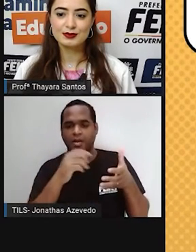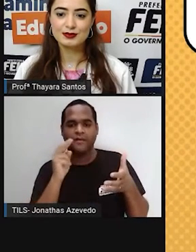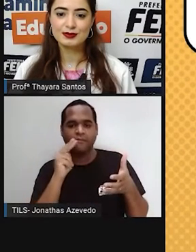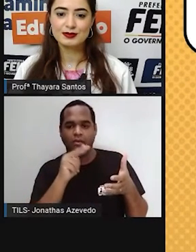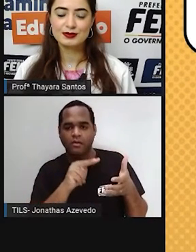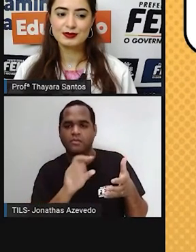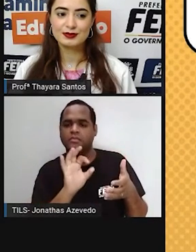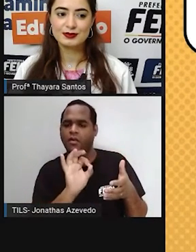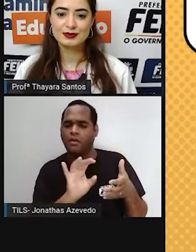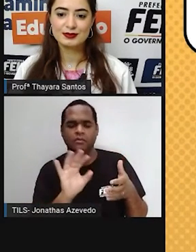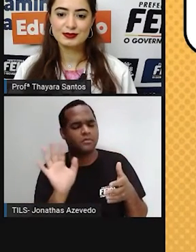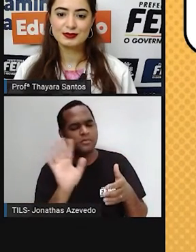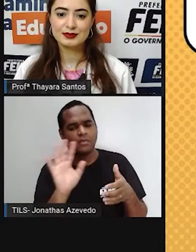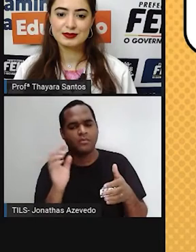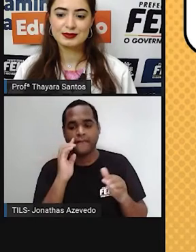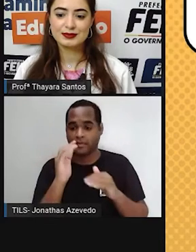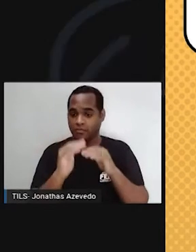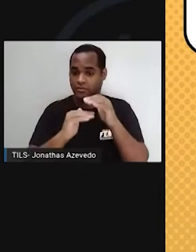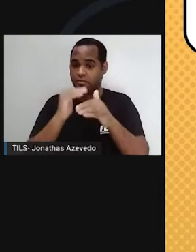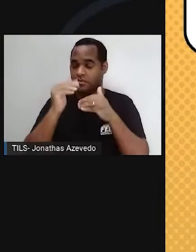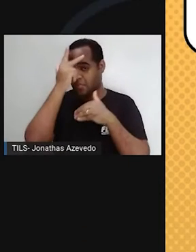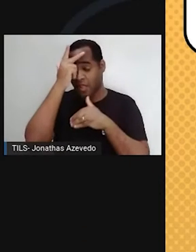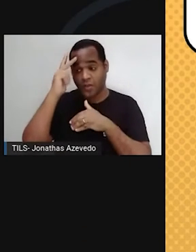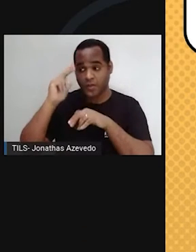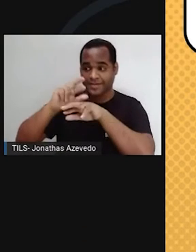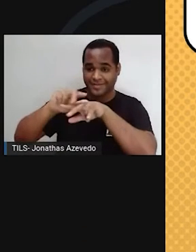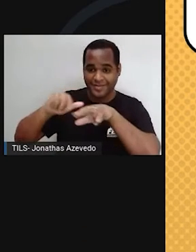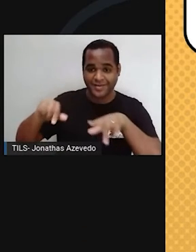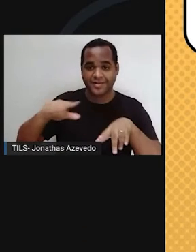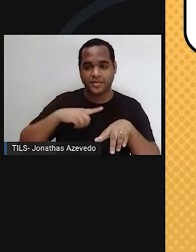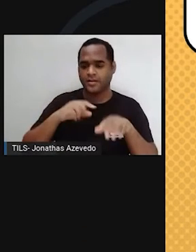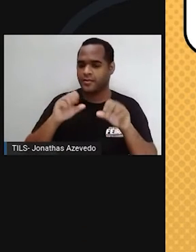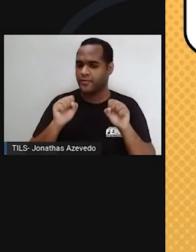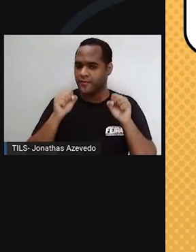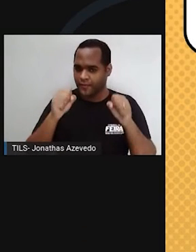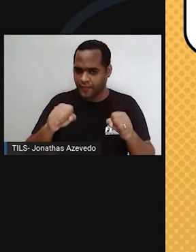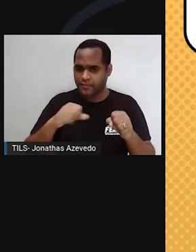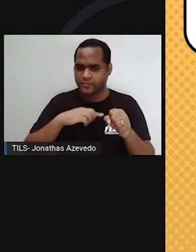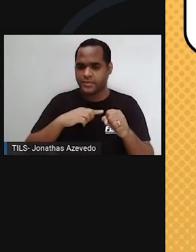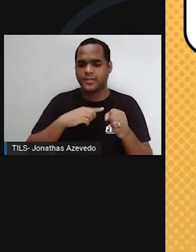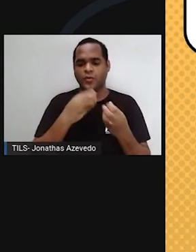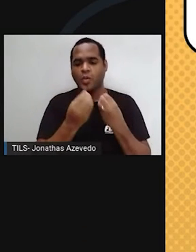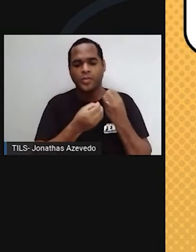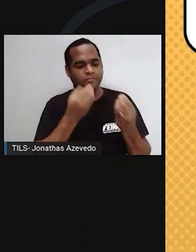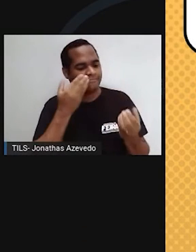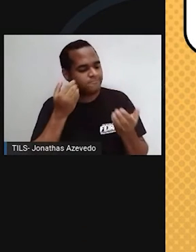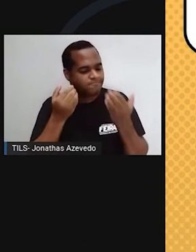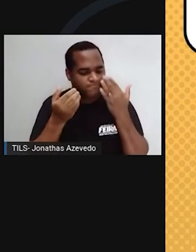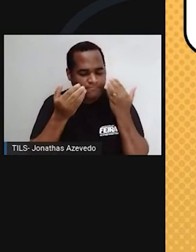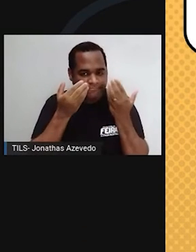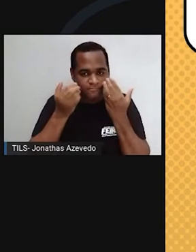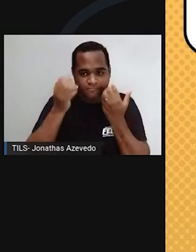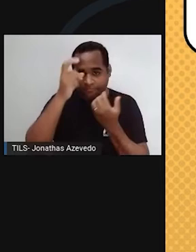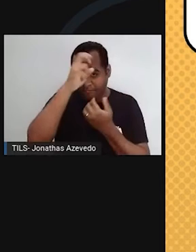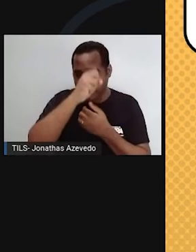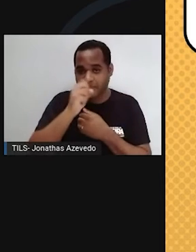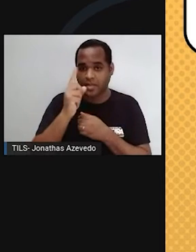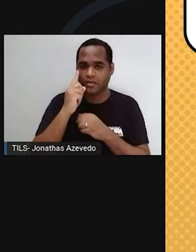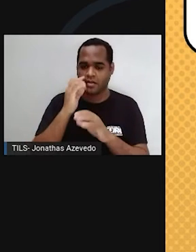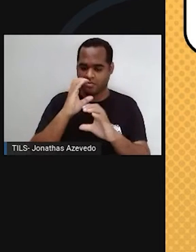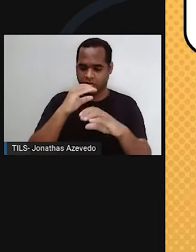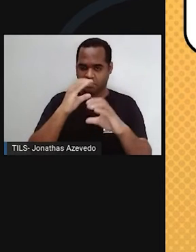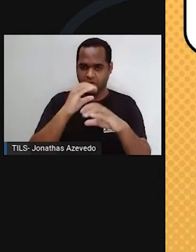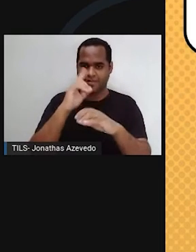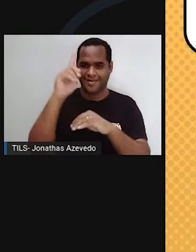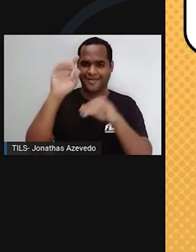objeto desenvolvido pela humanidade que representa este esforço de querer descobrir mais é o telescópio espacial